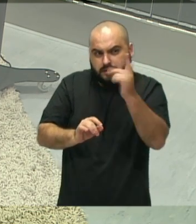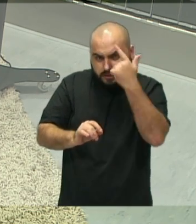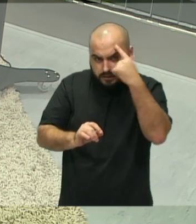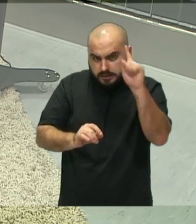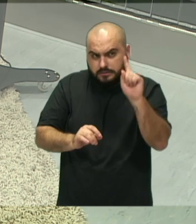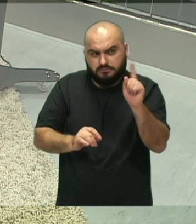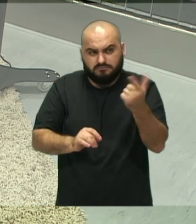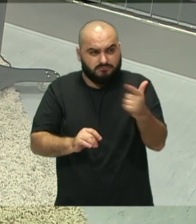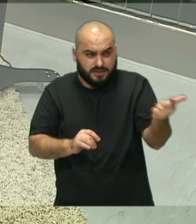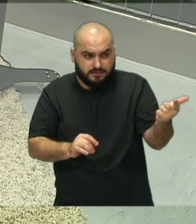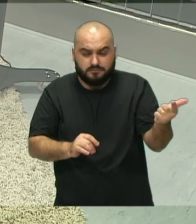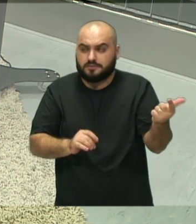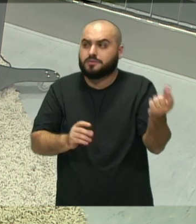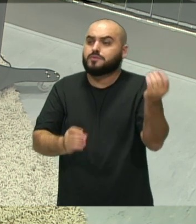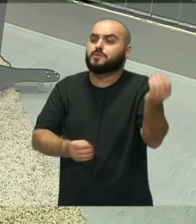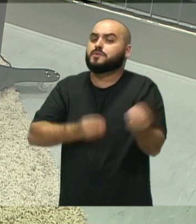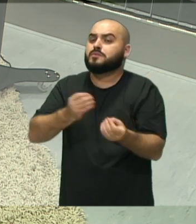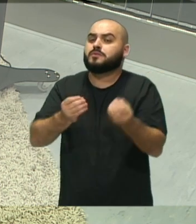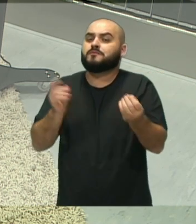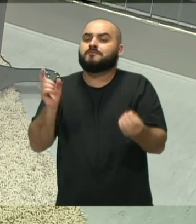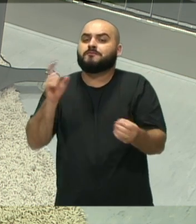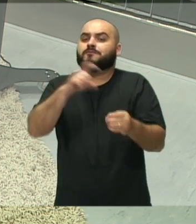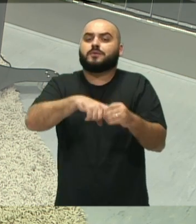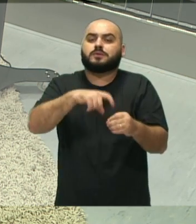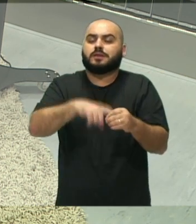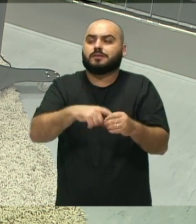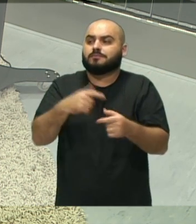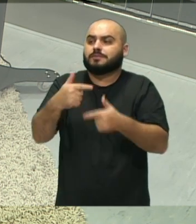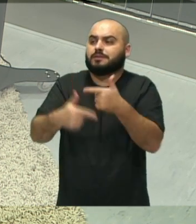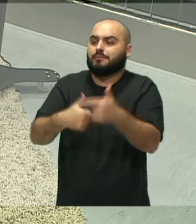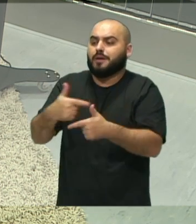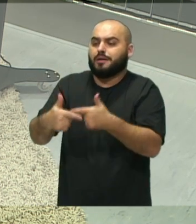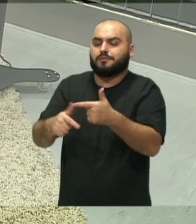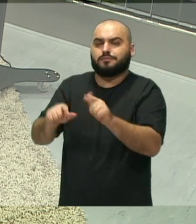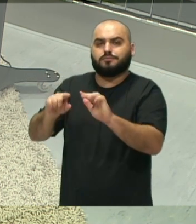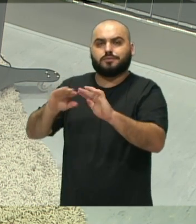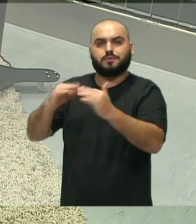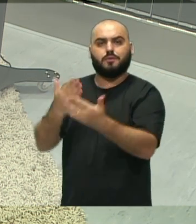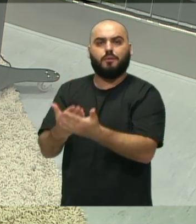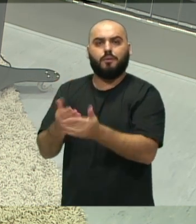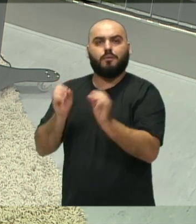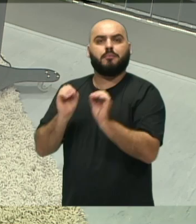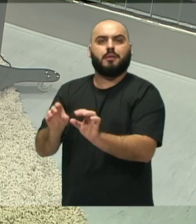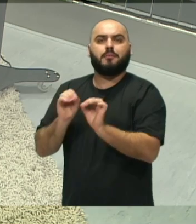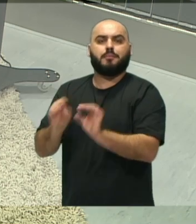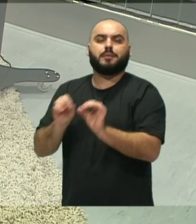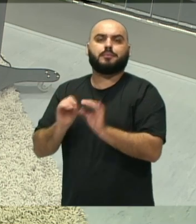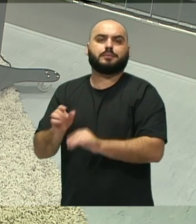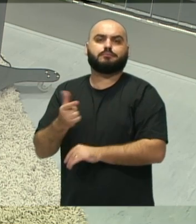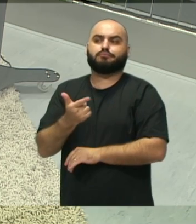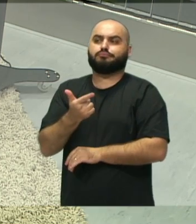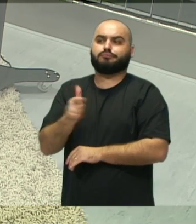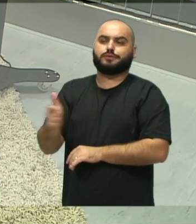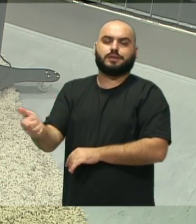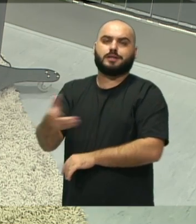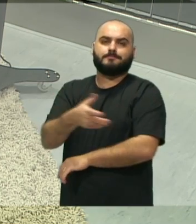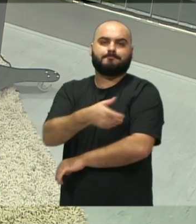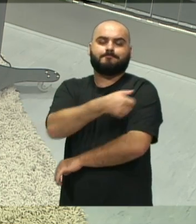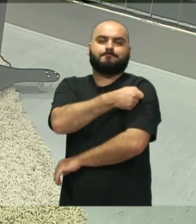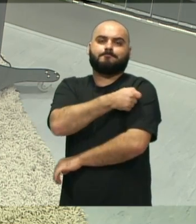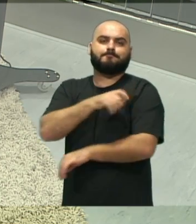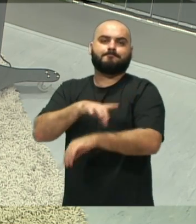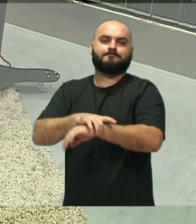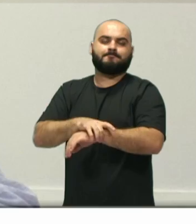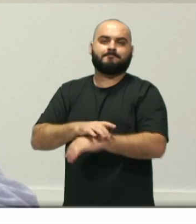Como que vai ser isso? Como retomar qualquer atividade educacional nas unidades de ensino sem essa segurança